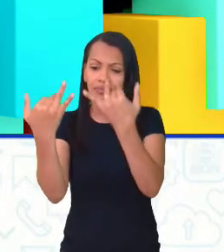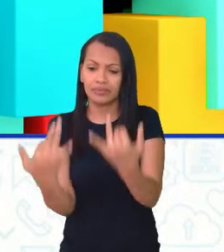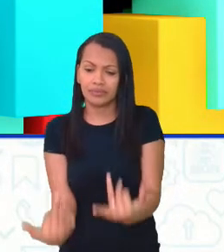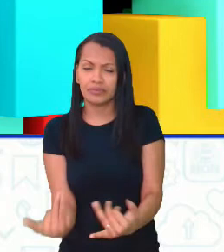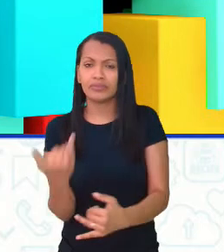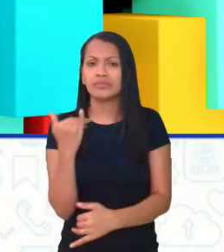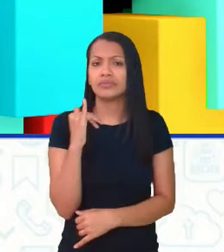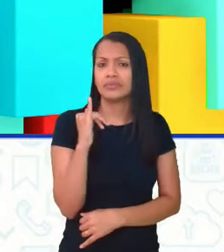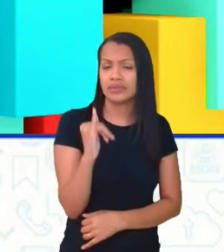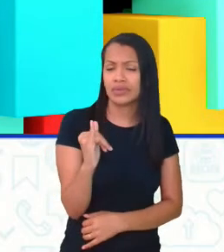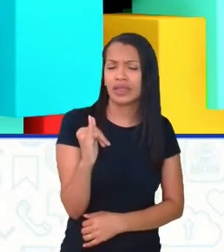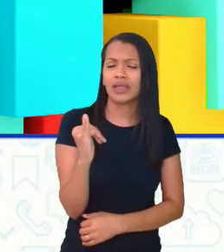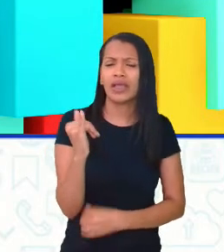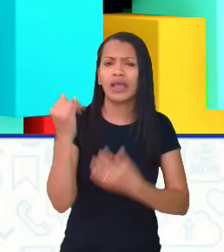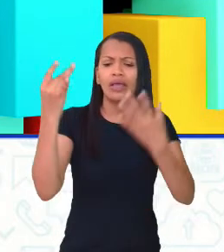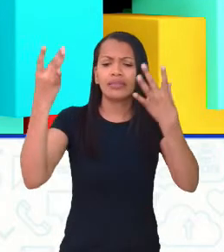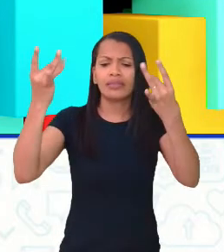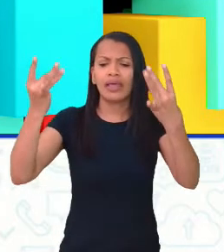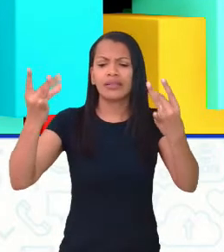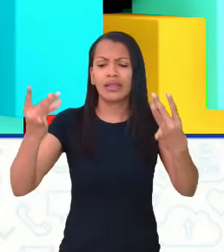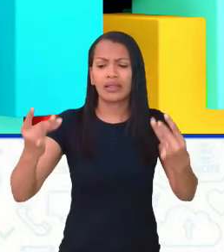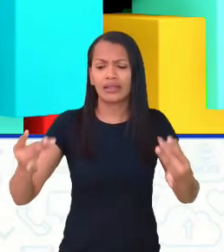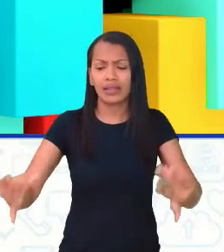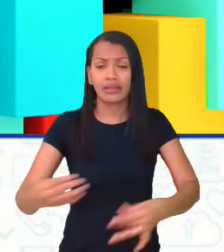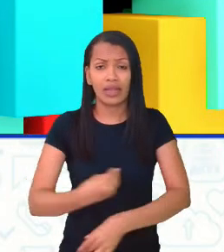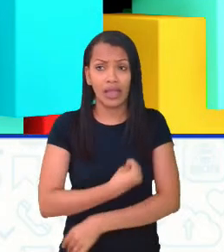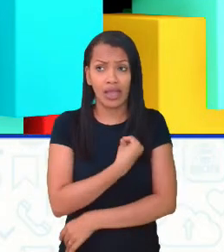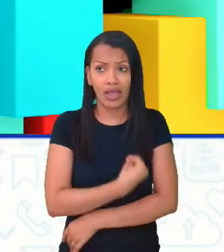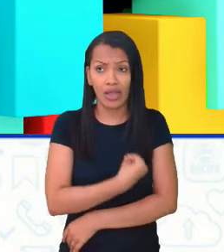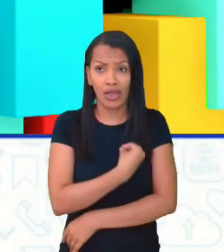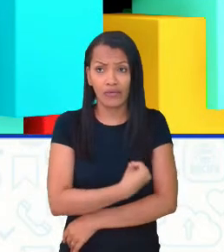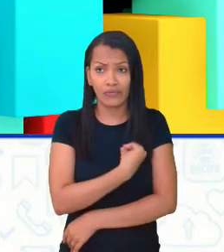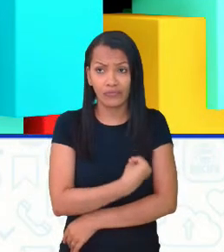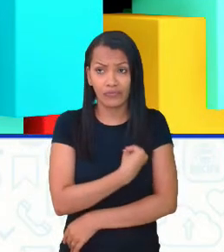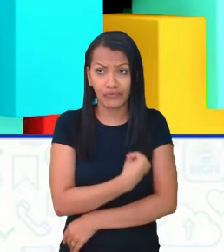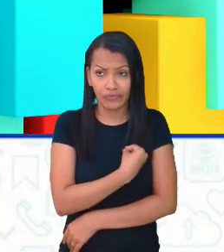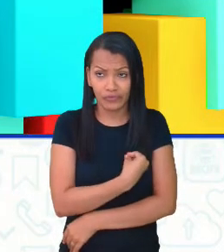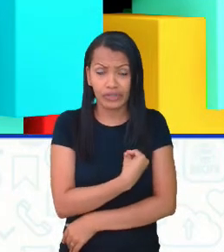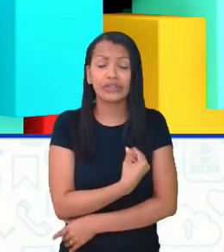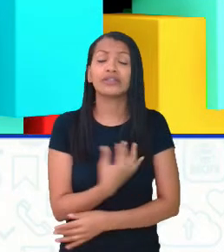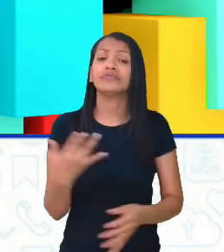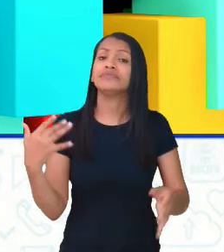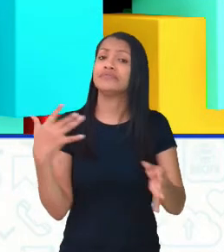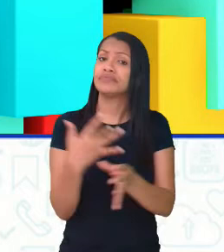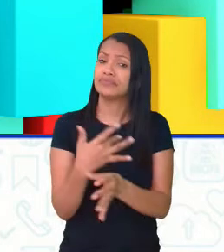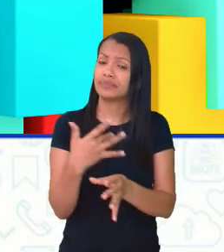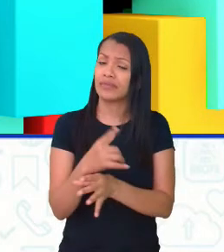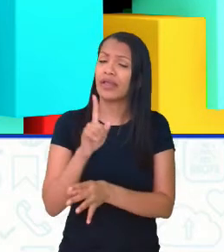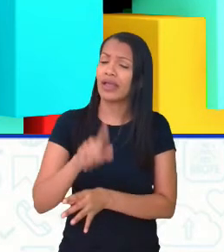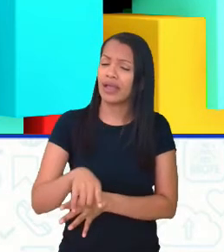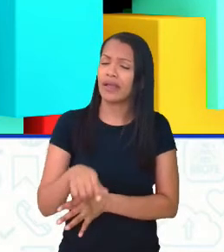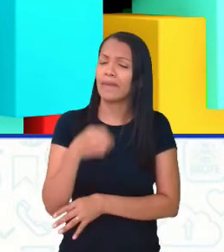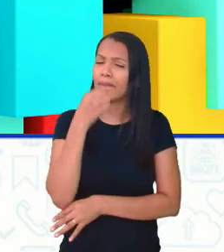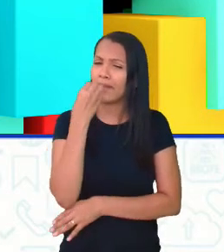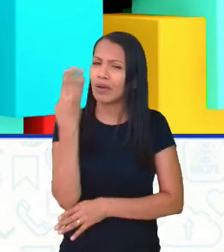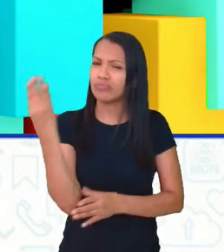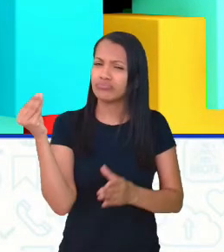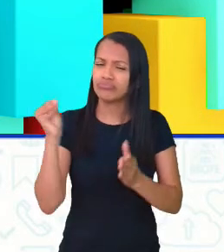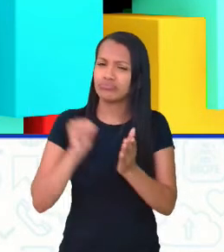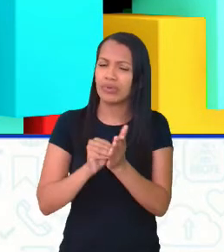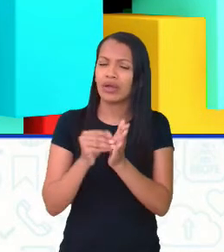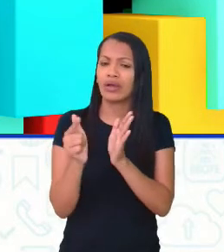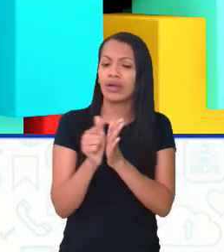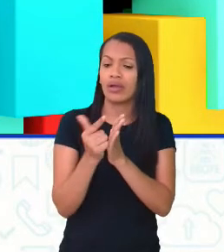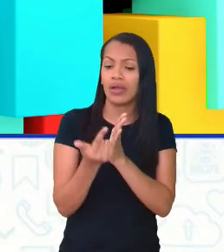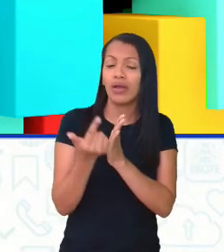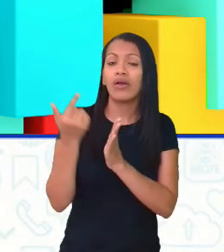situações cotidianas da vida urbana. Ela é muito popular em jornais por fazer essa reflexão sobre o dia a dia